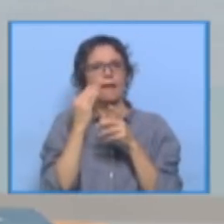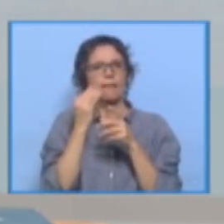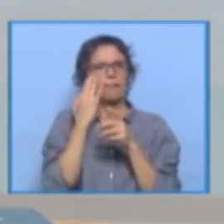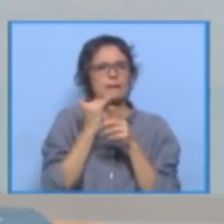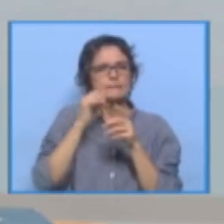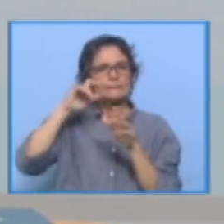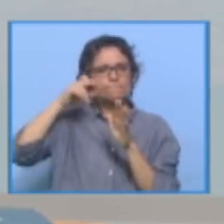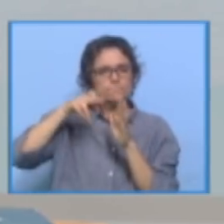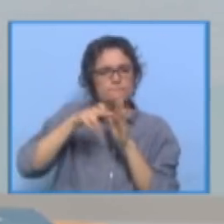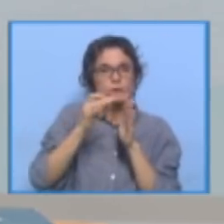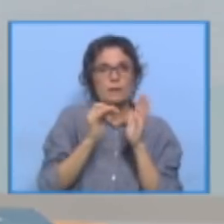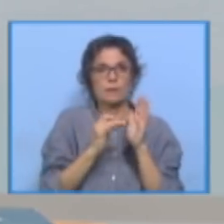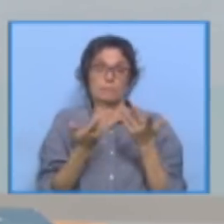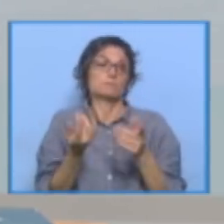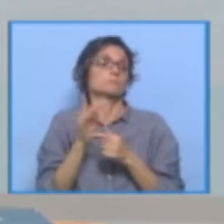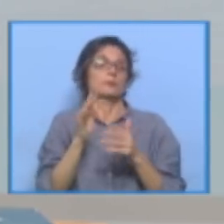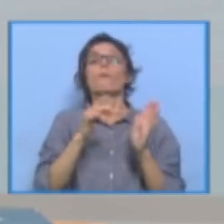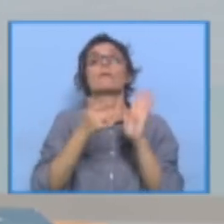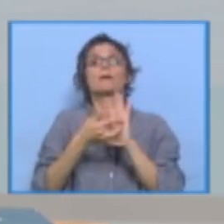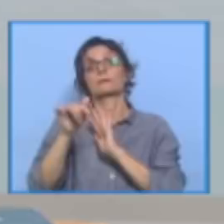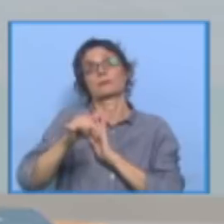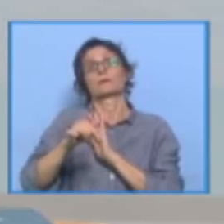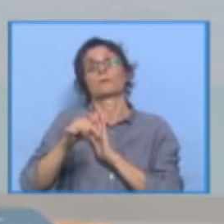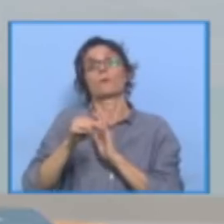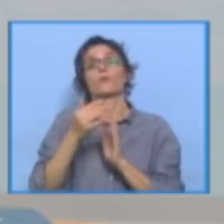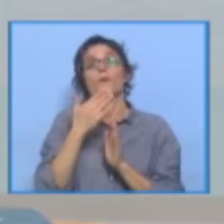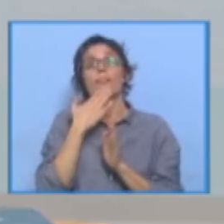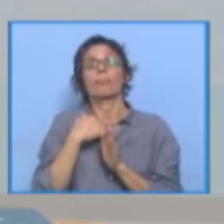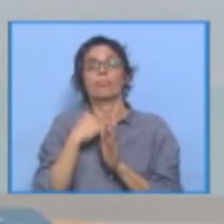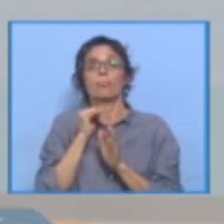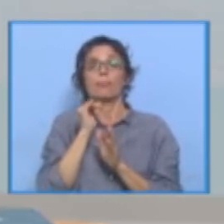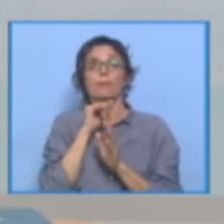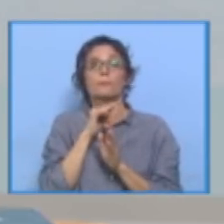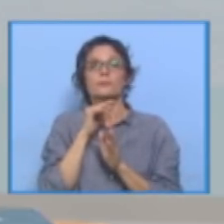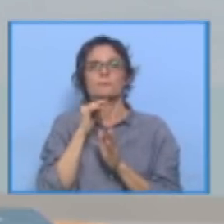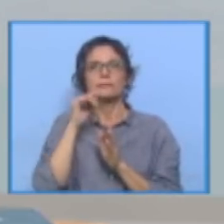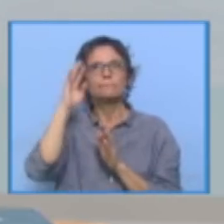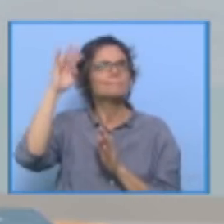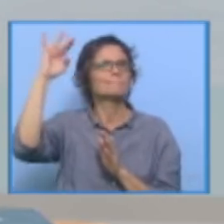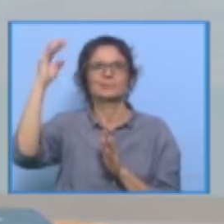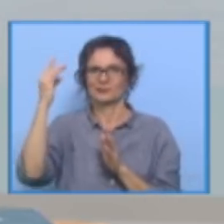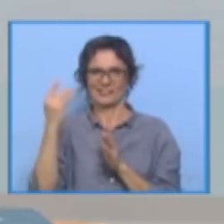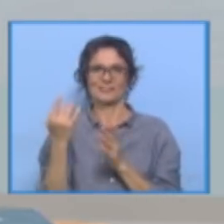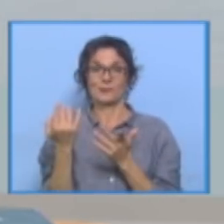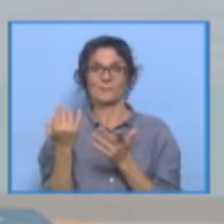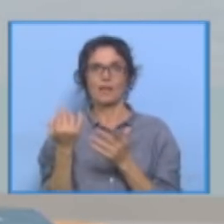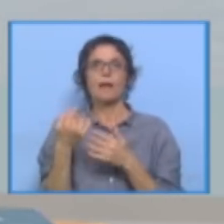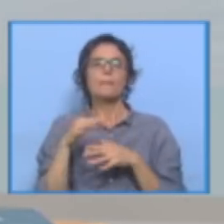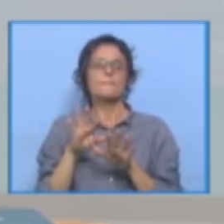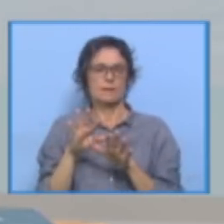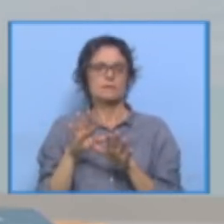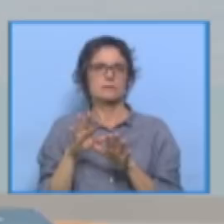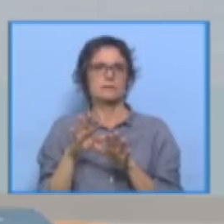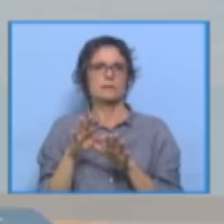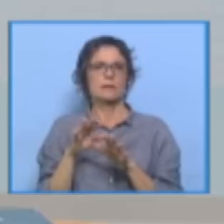A técnica atualmente permite-nos sonhar, permite-nos fazer tantas coisas, mas é importante saber que nem tudo o que é